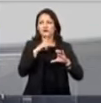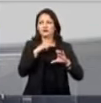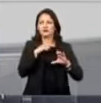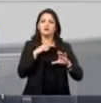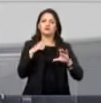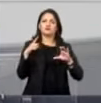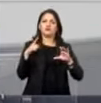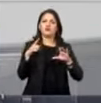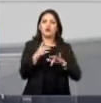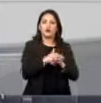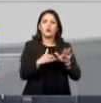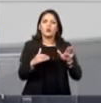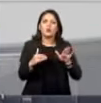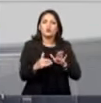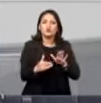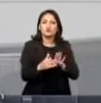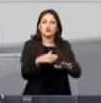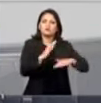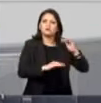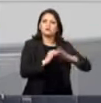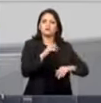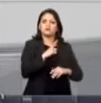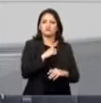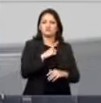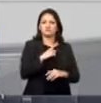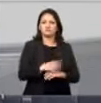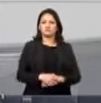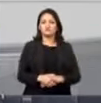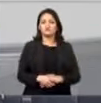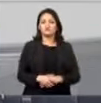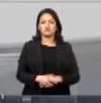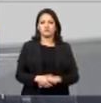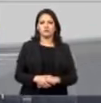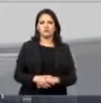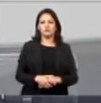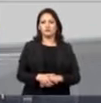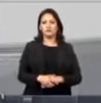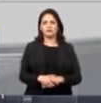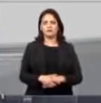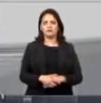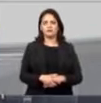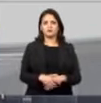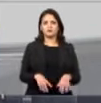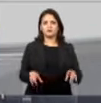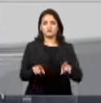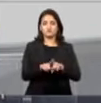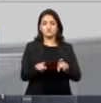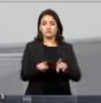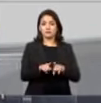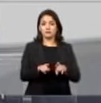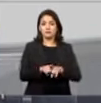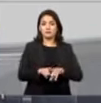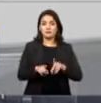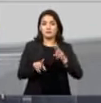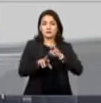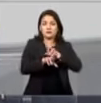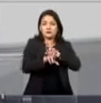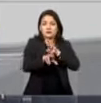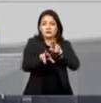detêm. A revelia de todas essas ações e também das inúmeras manifestações de segmentos